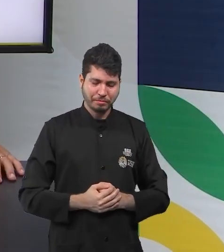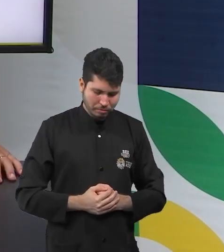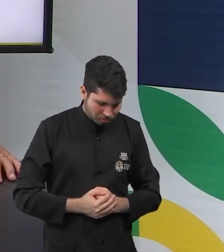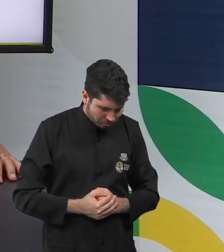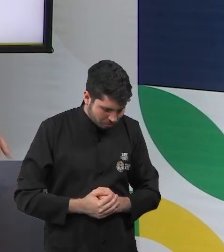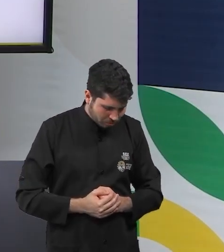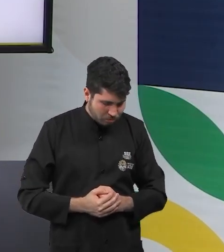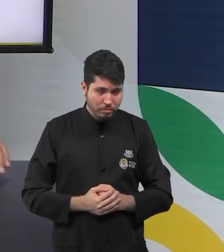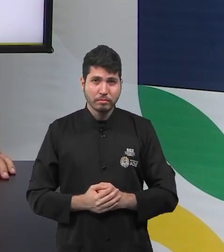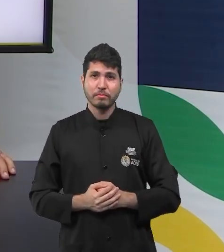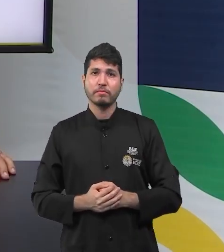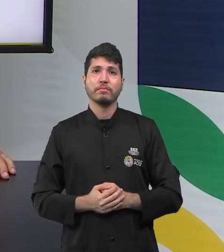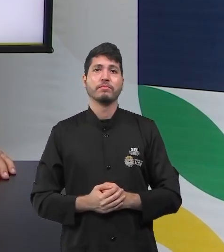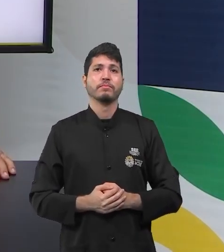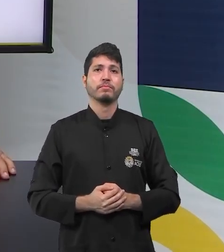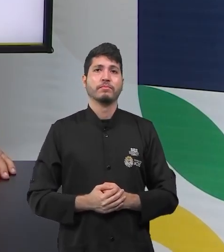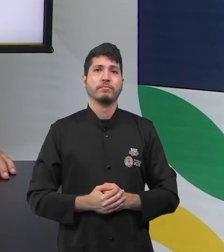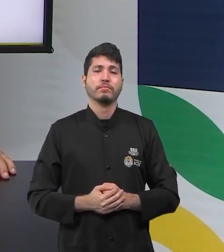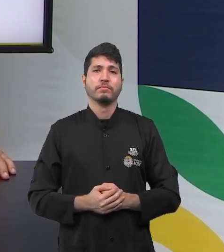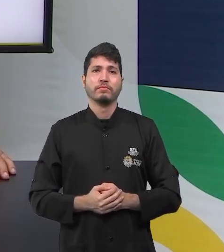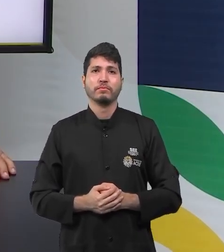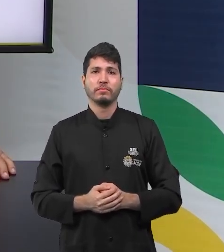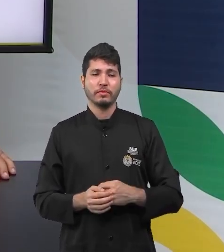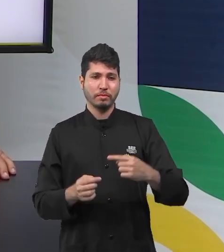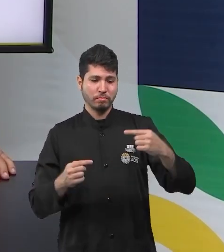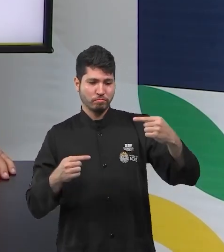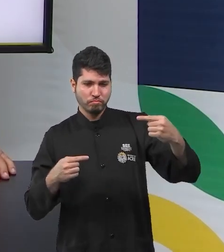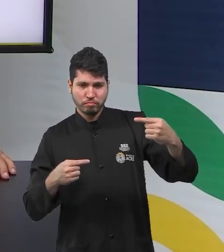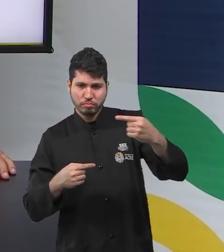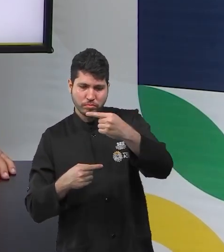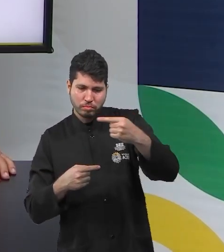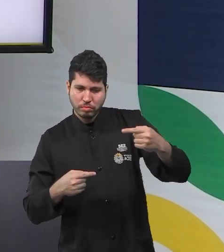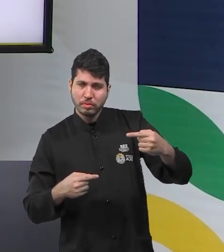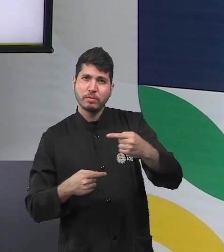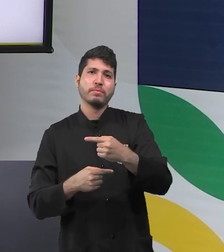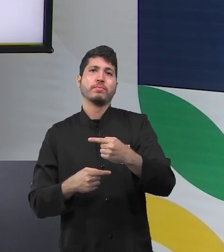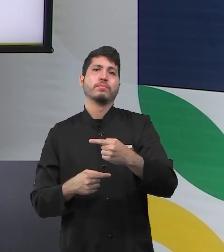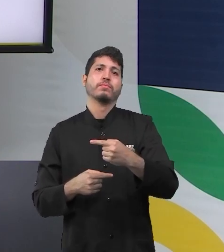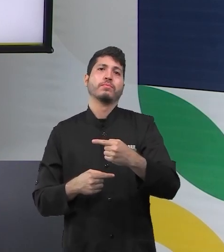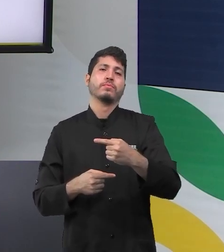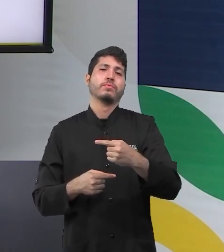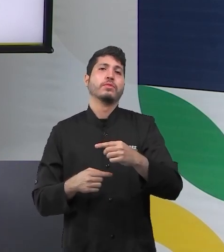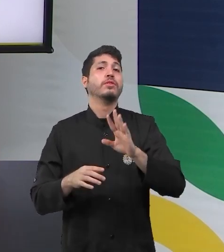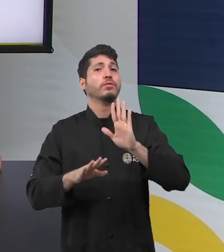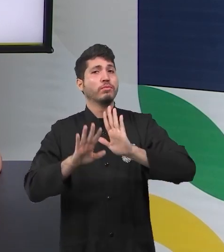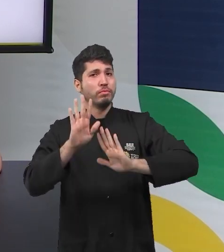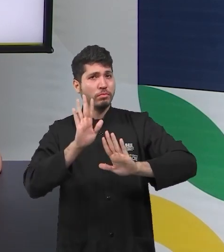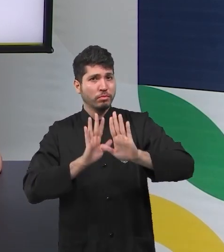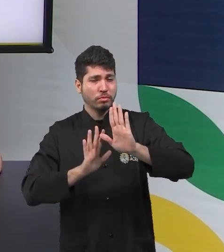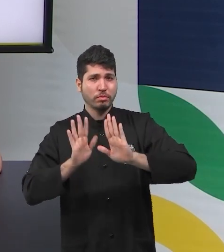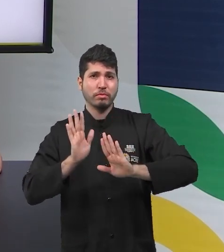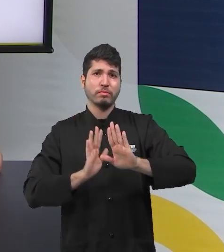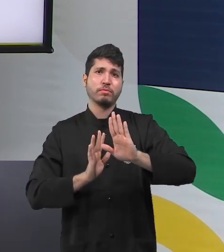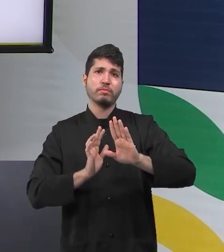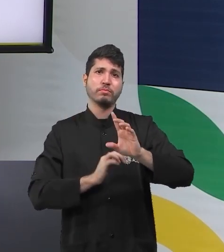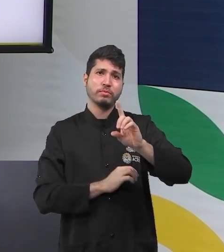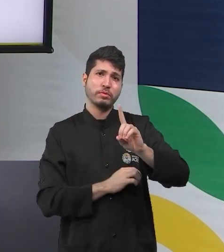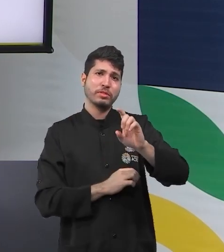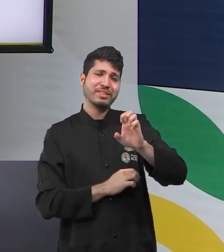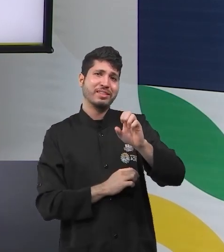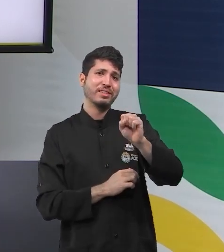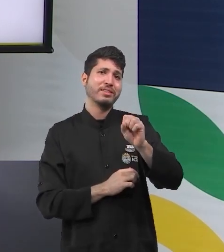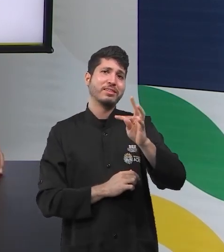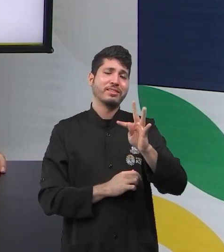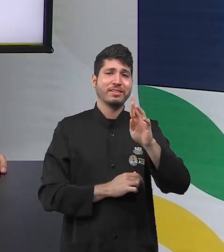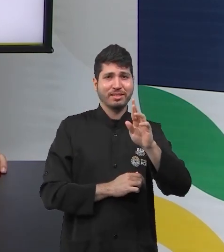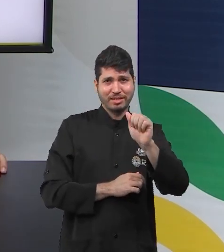pelos extremos. Na inversa é diferente, é frente a frente, ok? E cuidado com os distratores, tá? Para